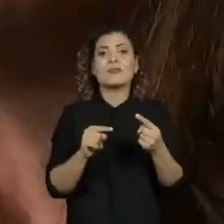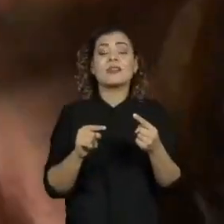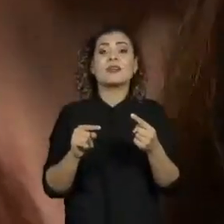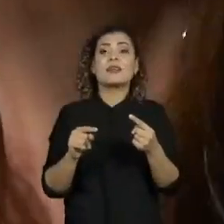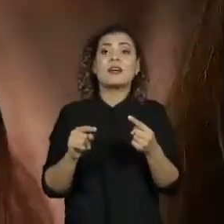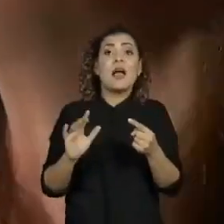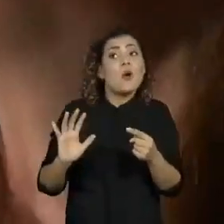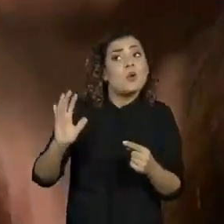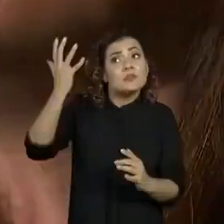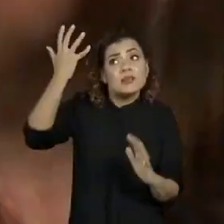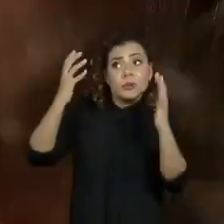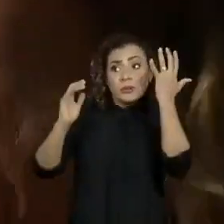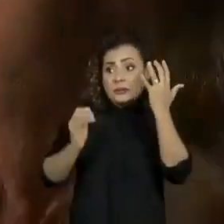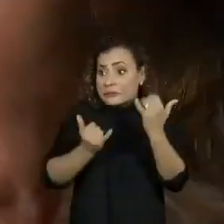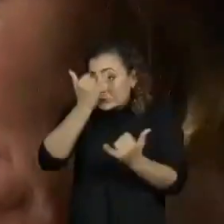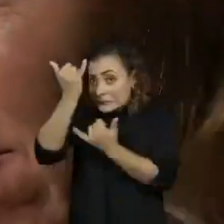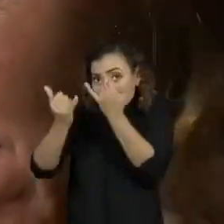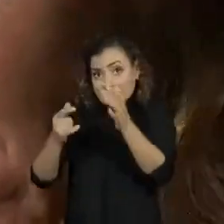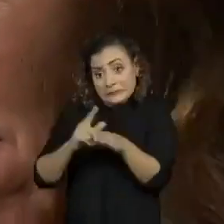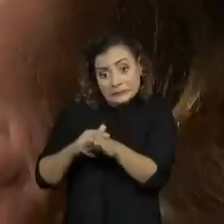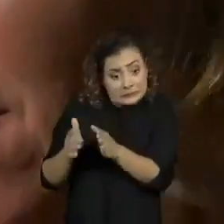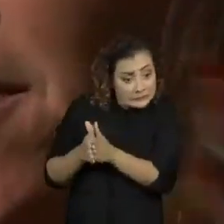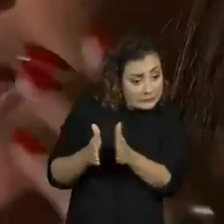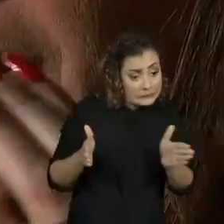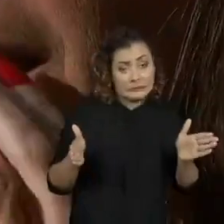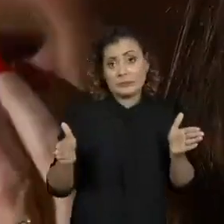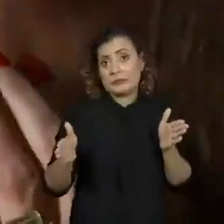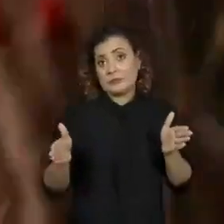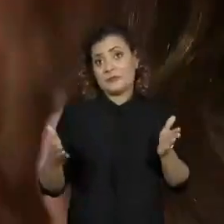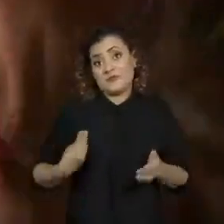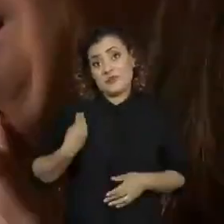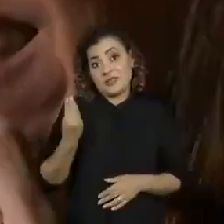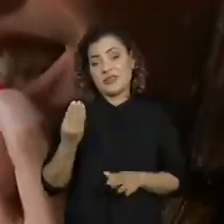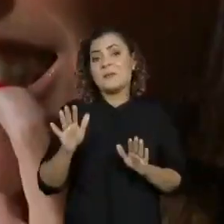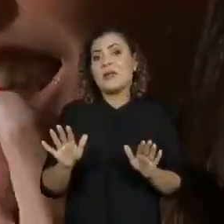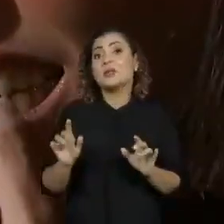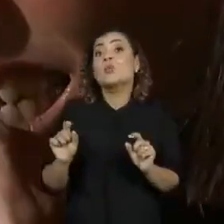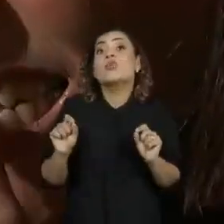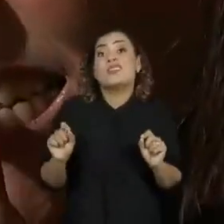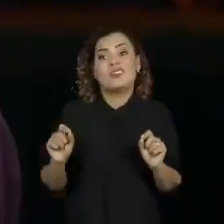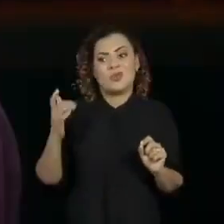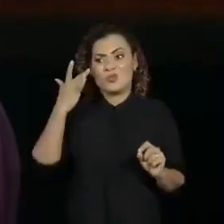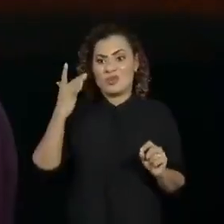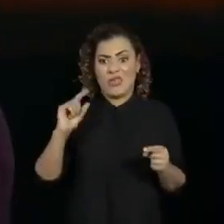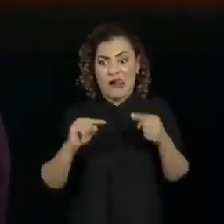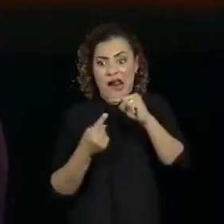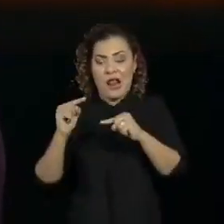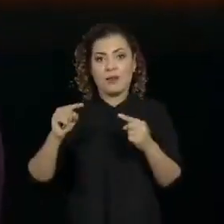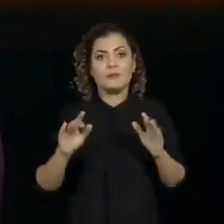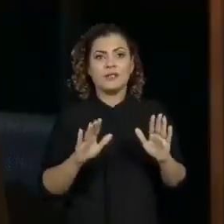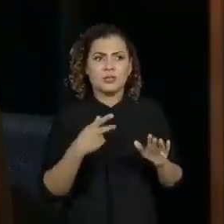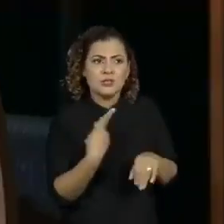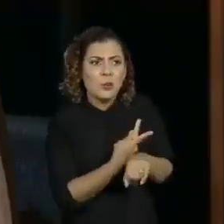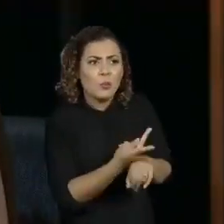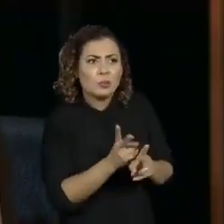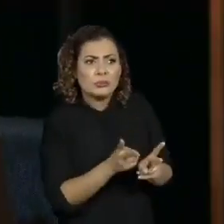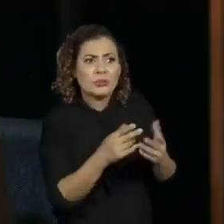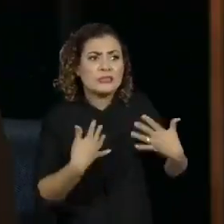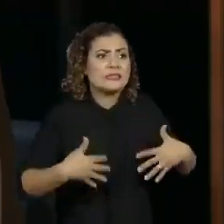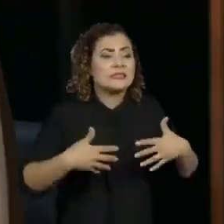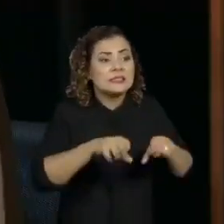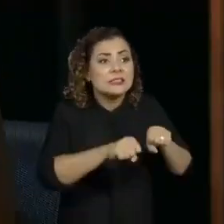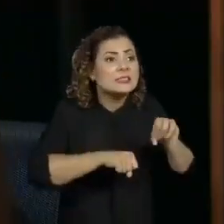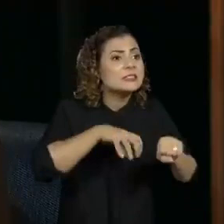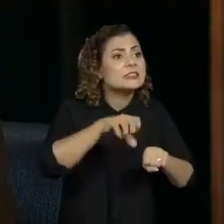fazer acontecerem coisas de exceção durante esse período. Agora, o quê? Não sei. Nós vamos continuar buscando. Mas eu ia dizer uma